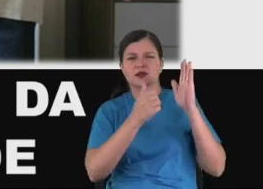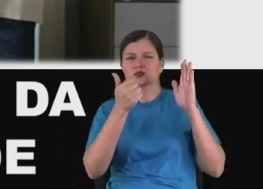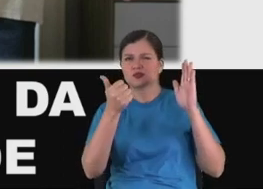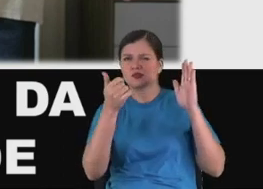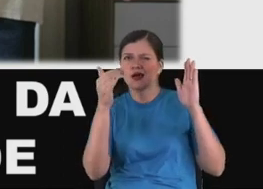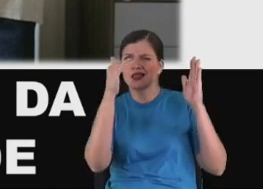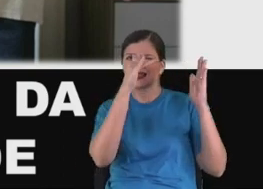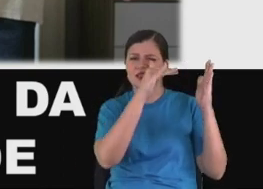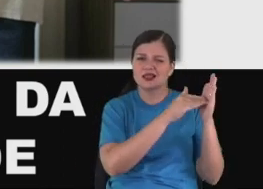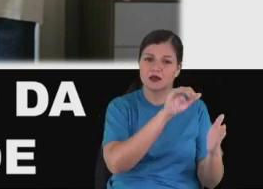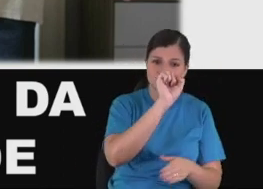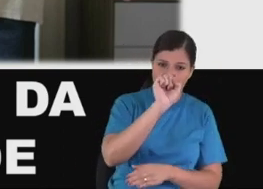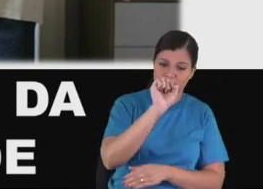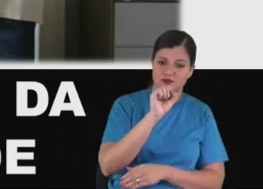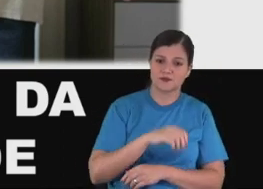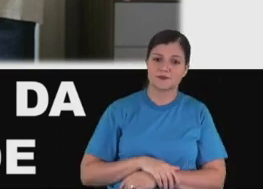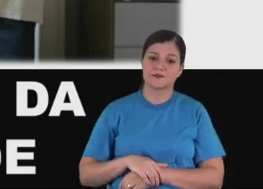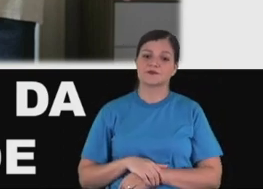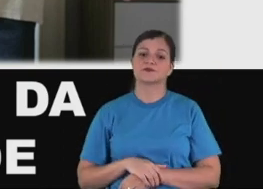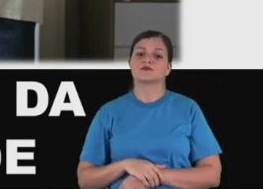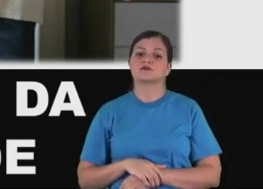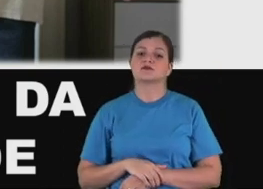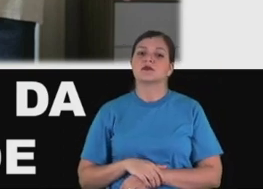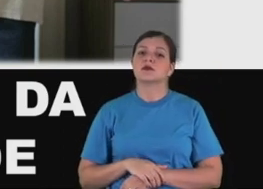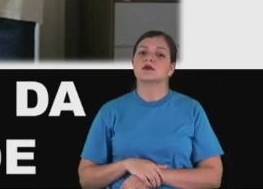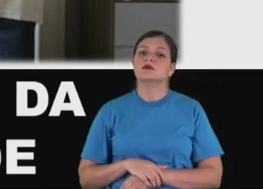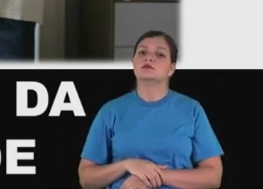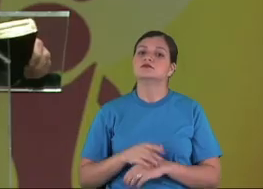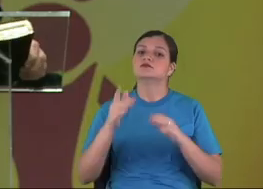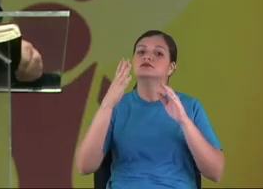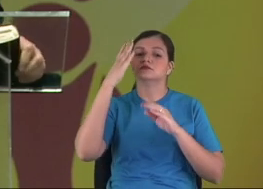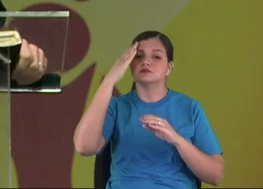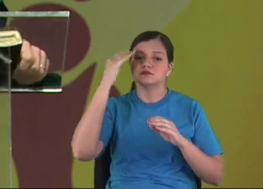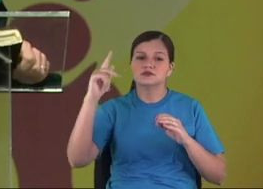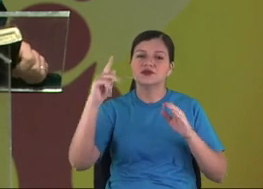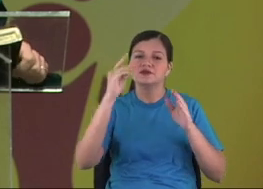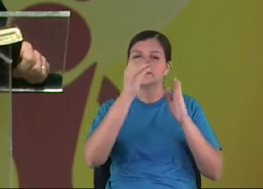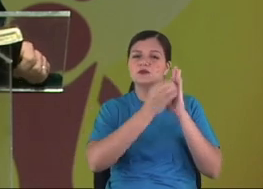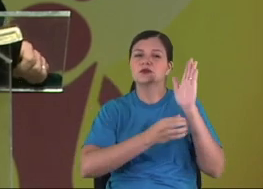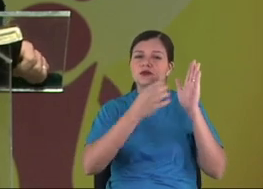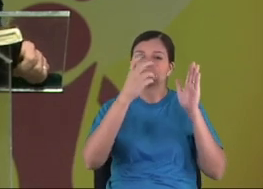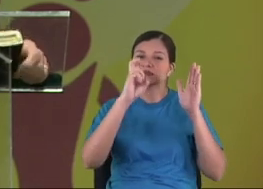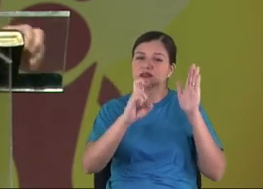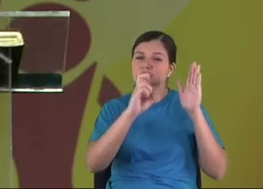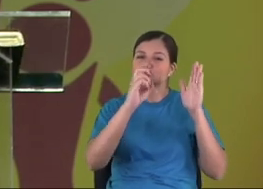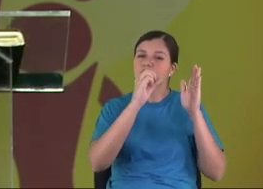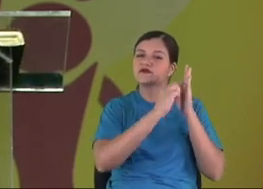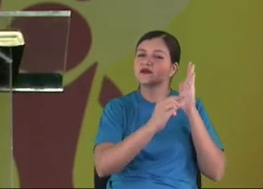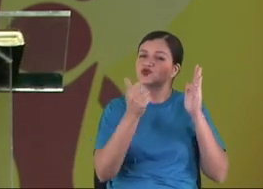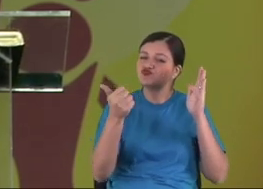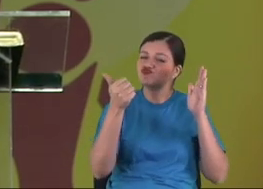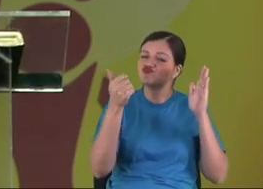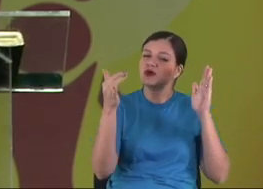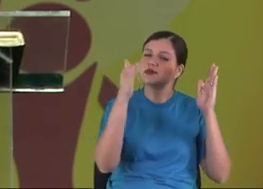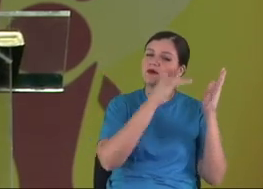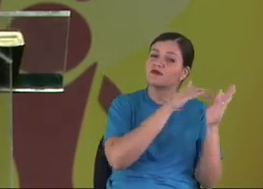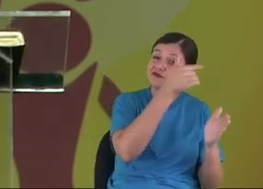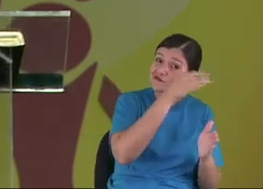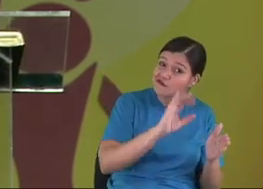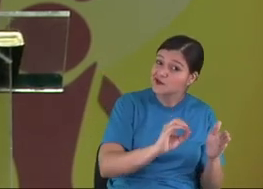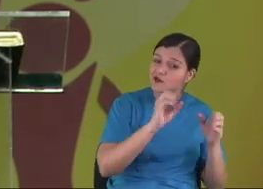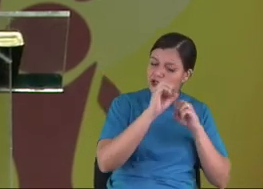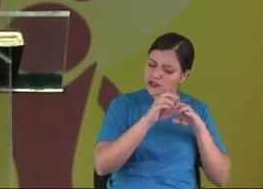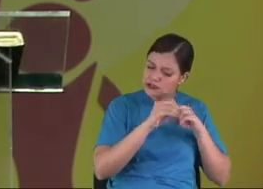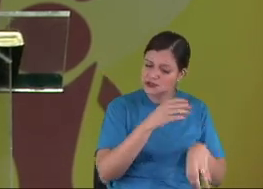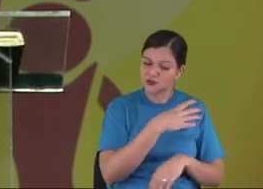esse o assunto principal. Mas aqui eu escolhi uma passagem principal. Provérbios 5, de 1 a 20. Ensine para o seu filho o perigo